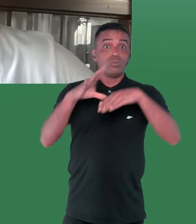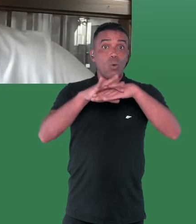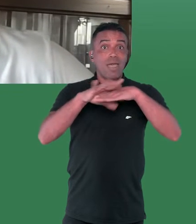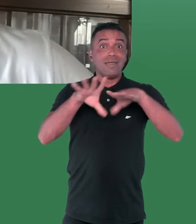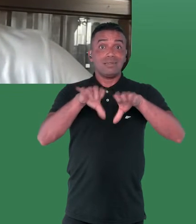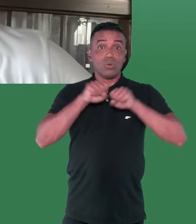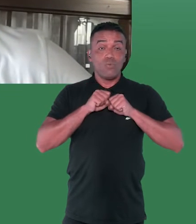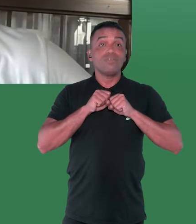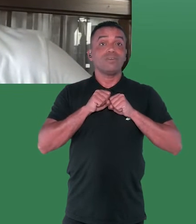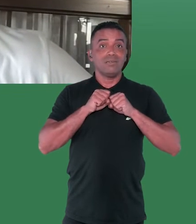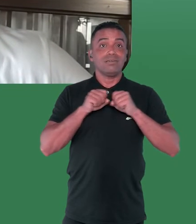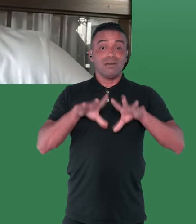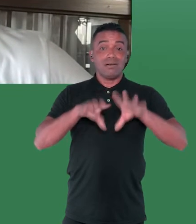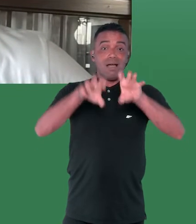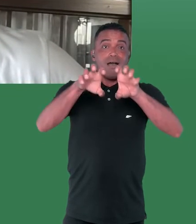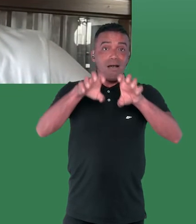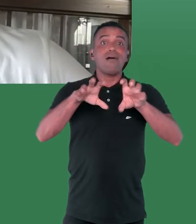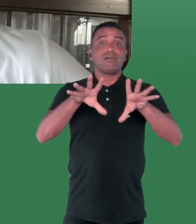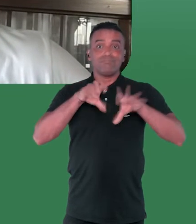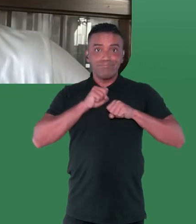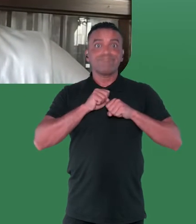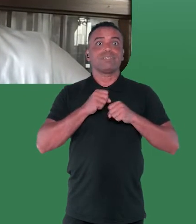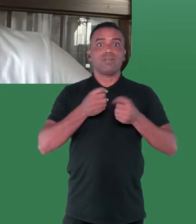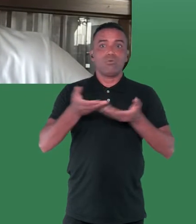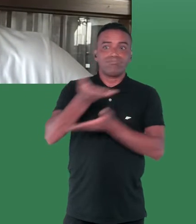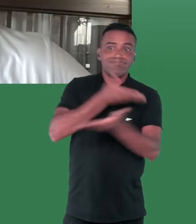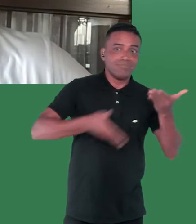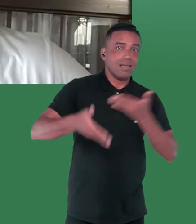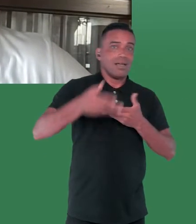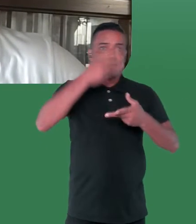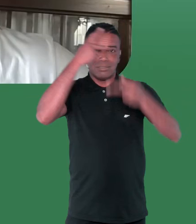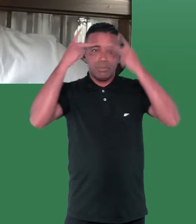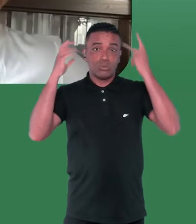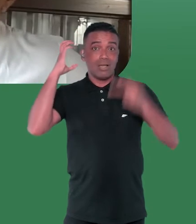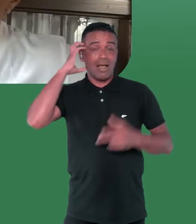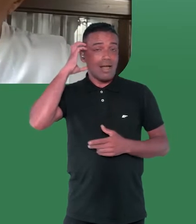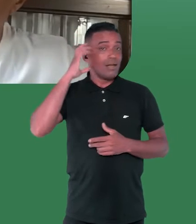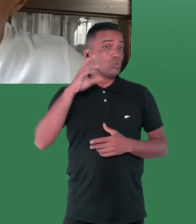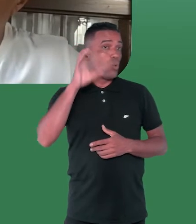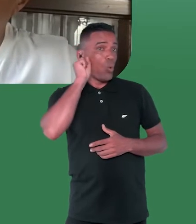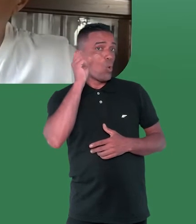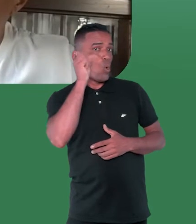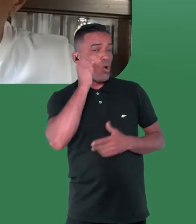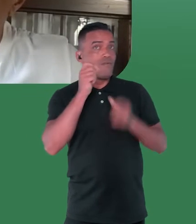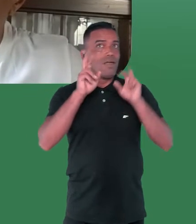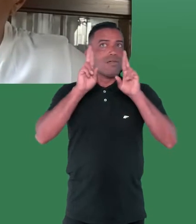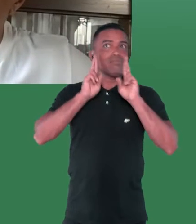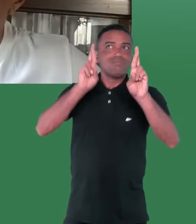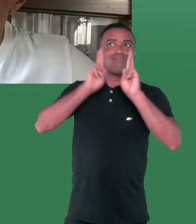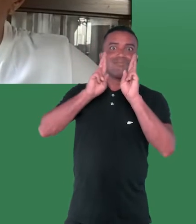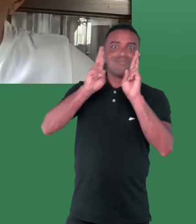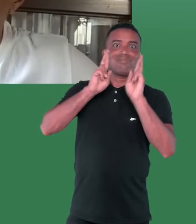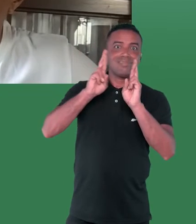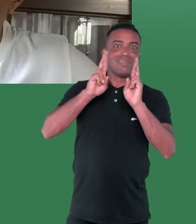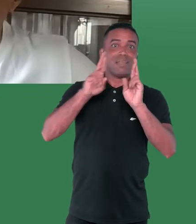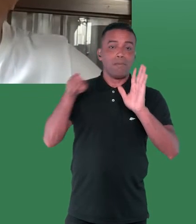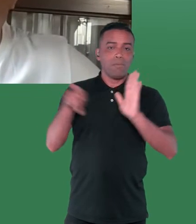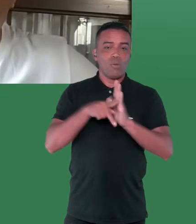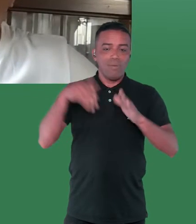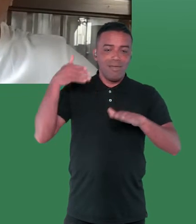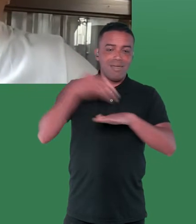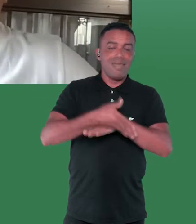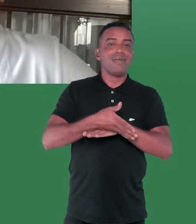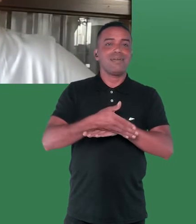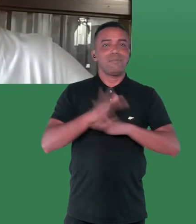desse câncer, e eu divido isso tudo lá. Divido tudo lá. E as pessoas torcem e se consideram mesmo da